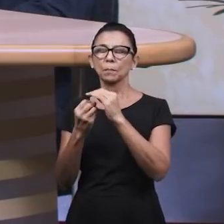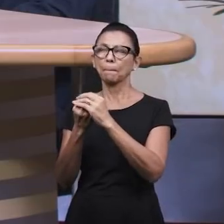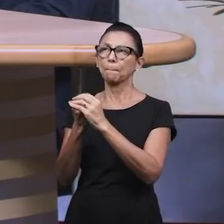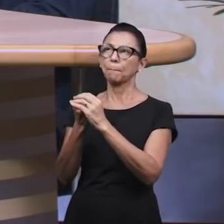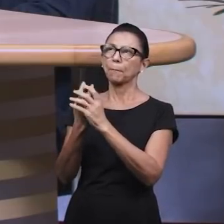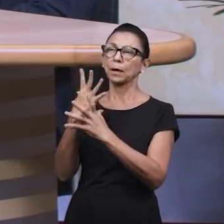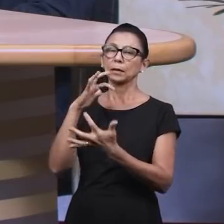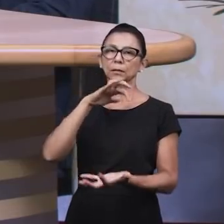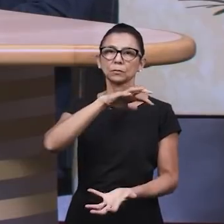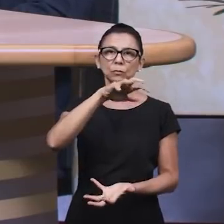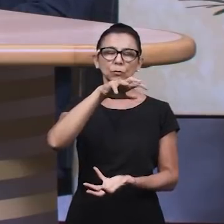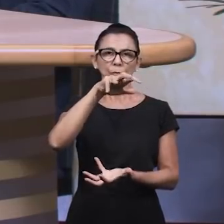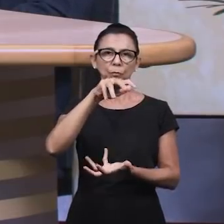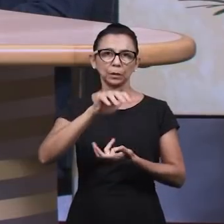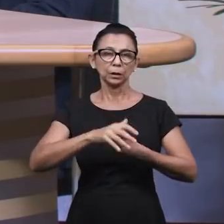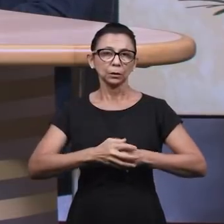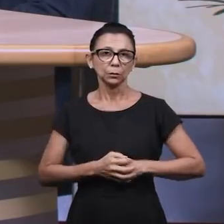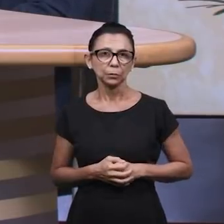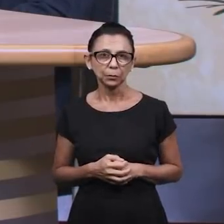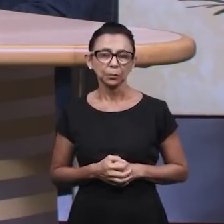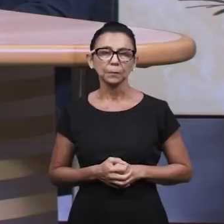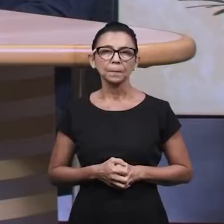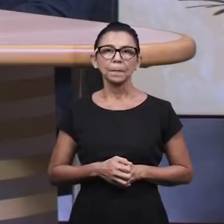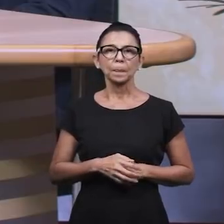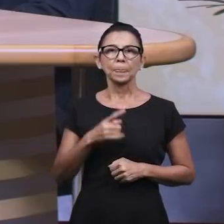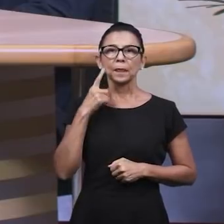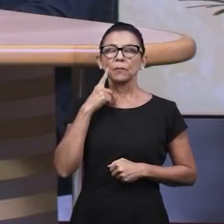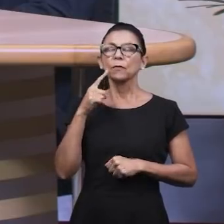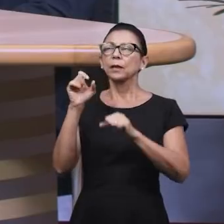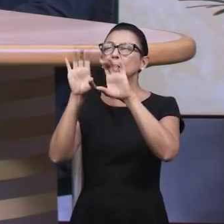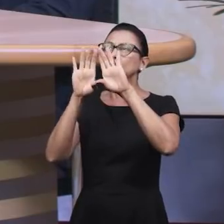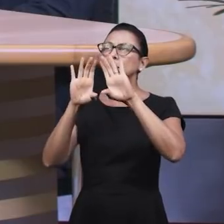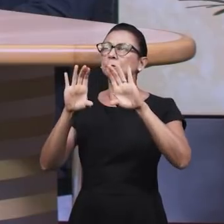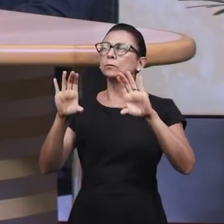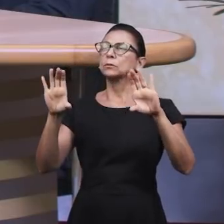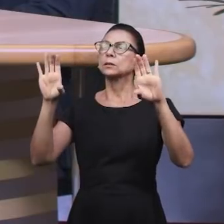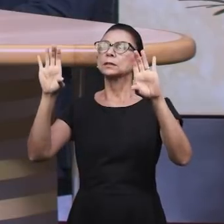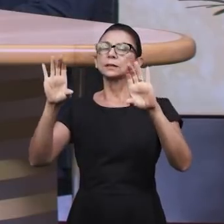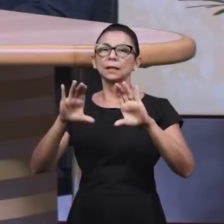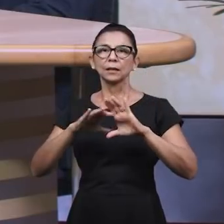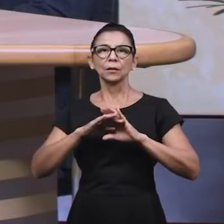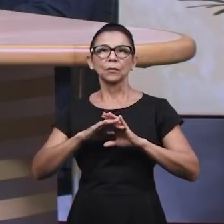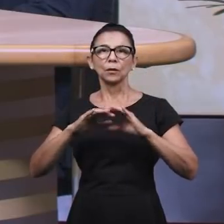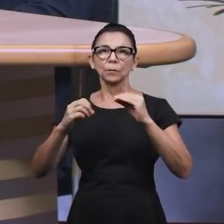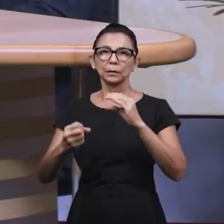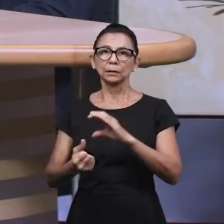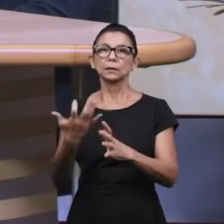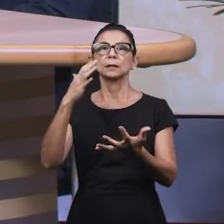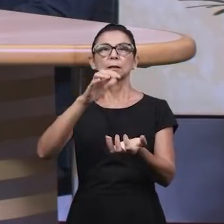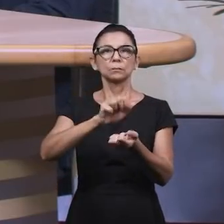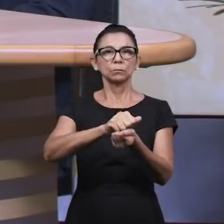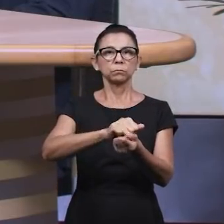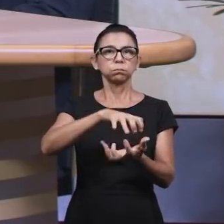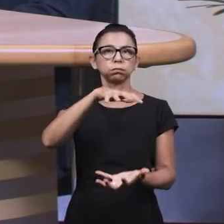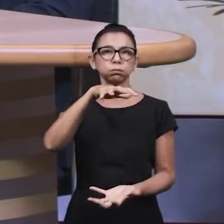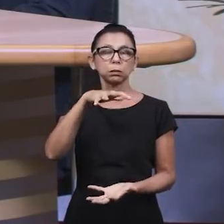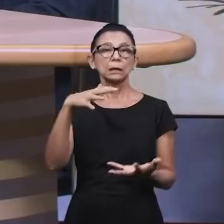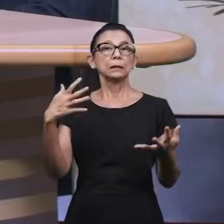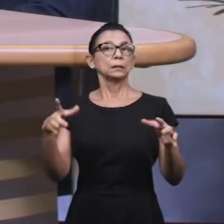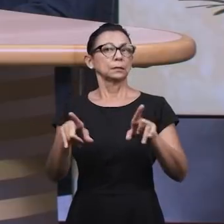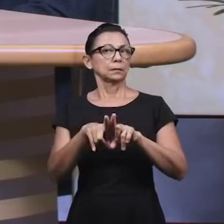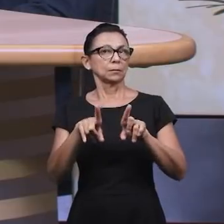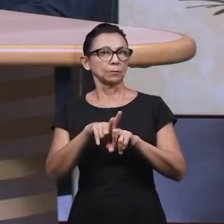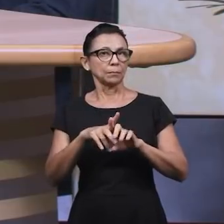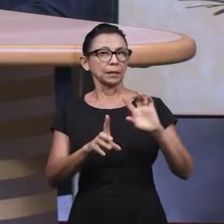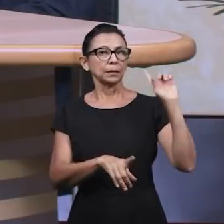Quando vejo os céus como obra das tuas mãos, ele está profetizando ali sobre Jesus também como Criador. E chega até o